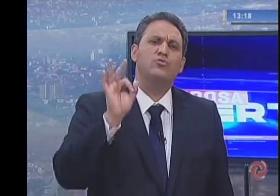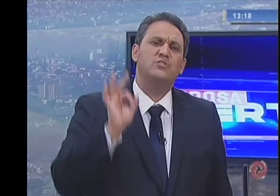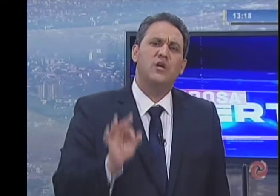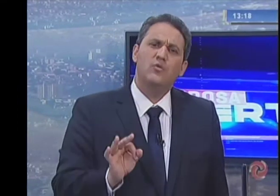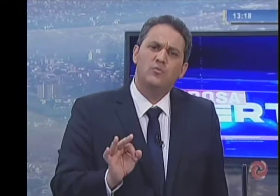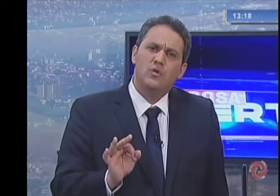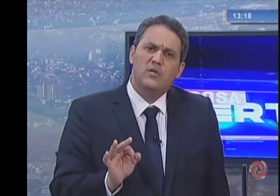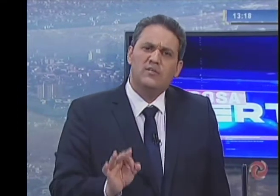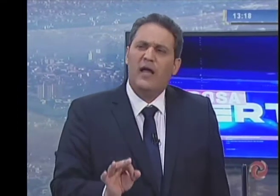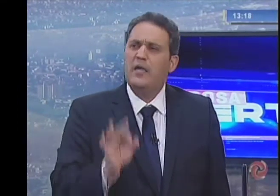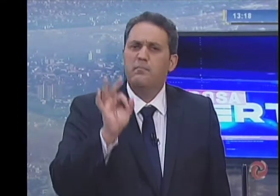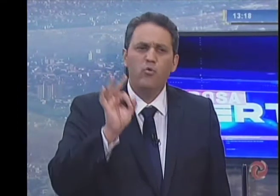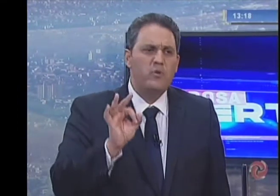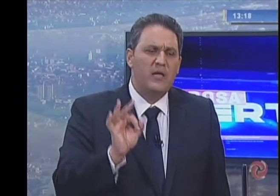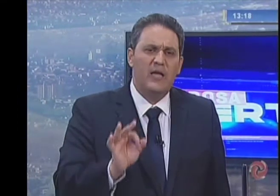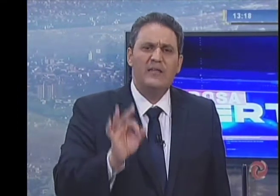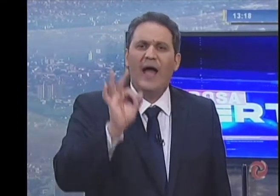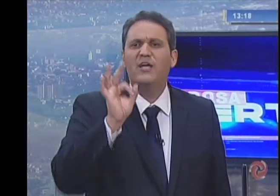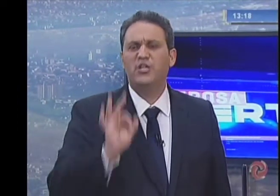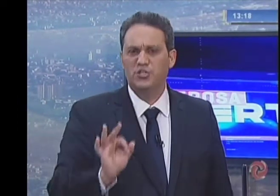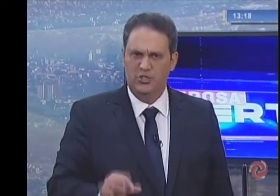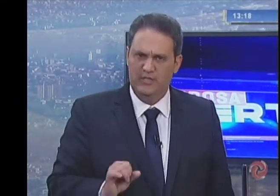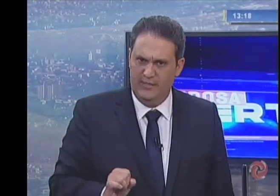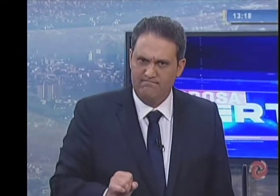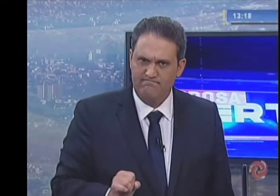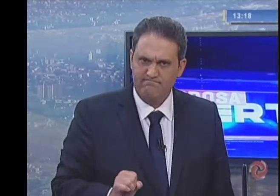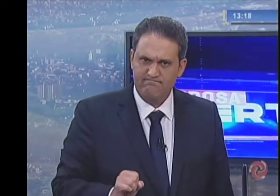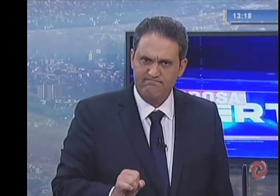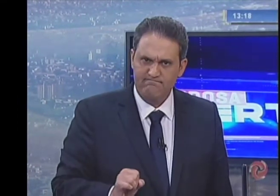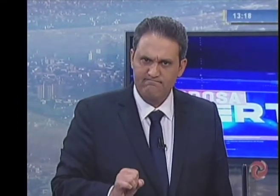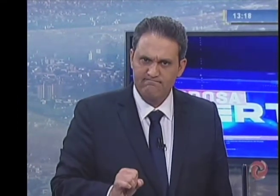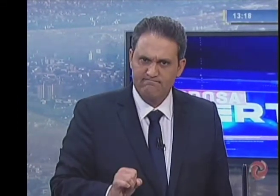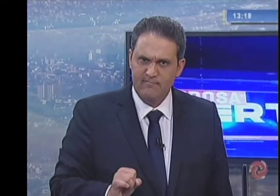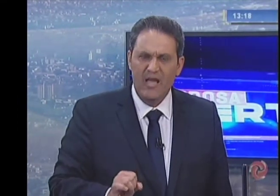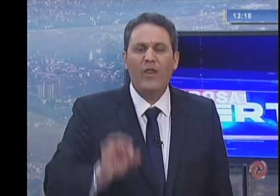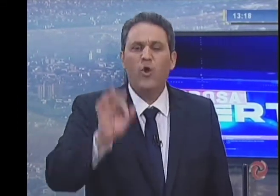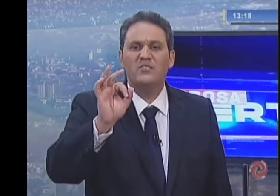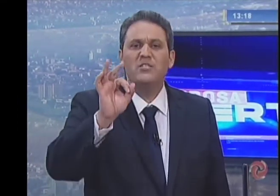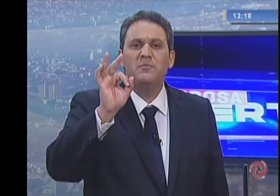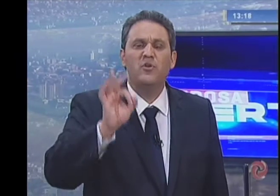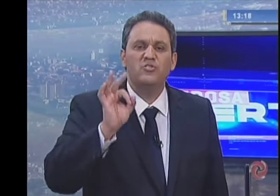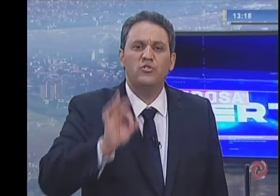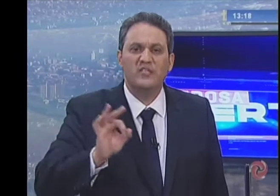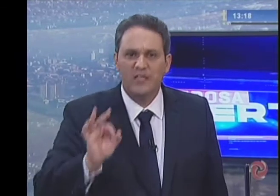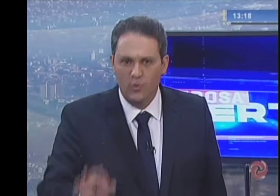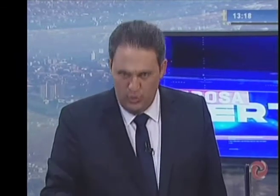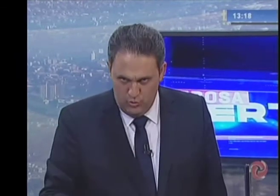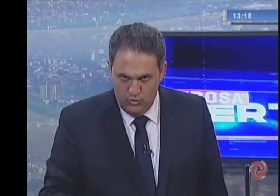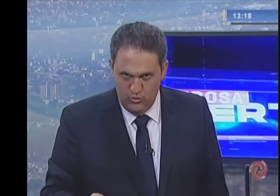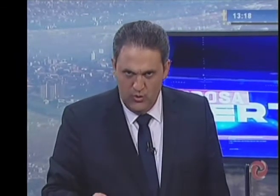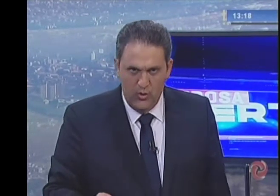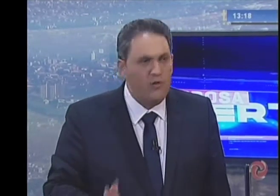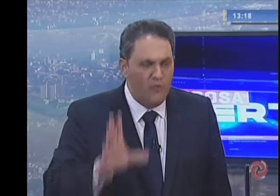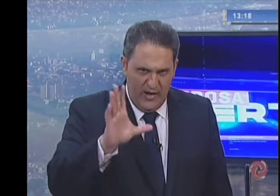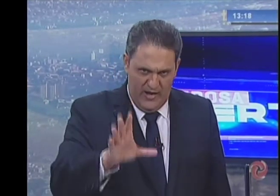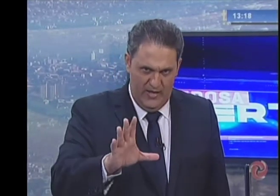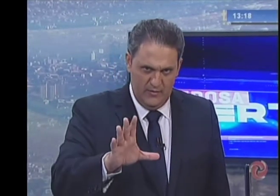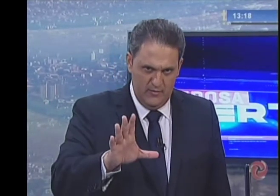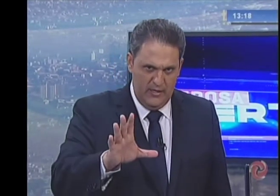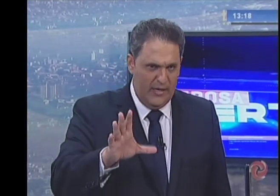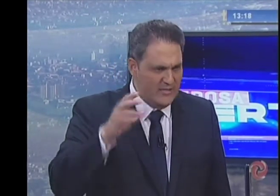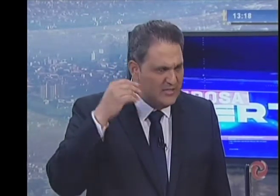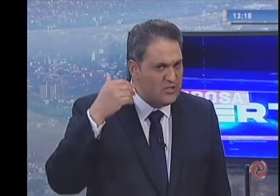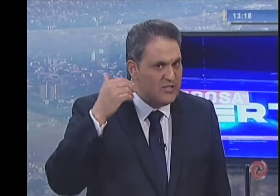com a Constituição da República da Argentina. A nossa é de 1988. Eu vou